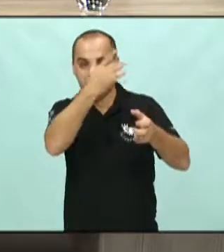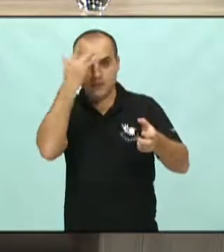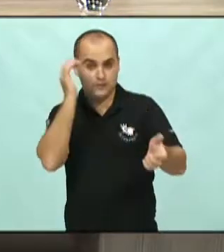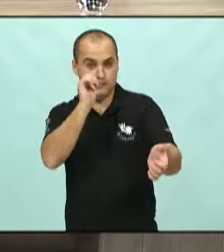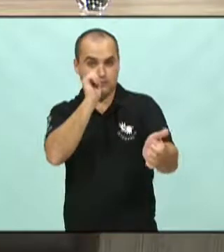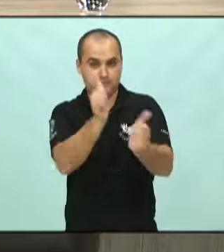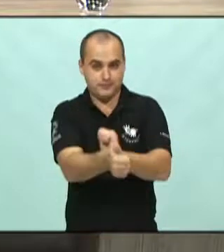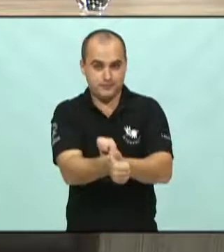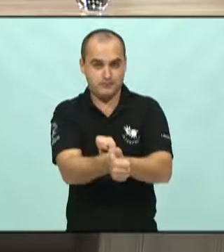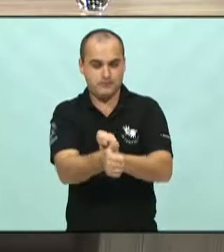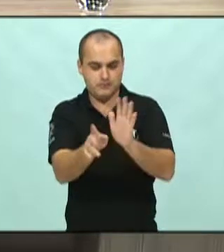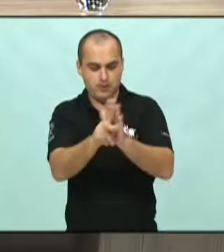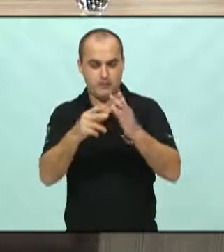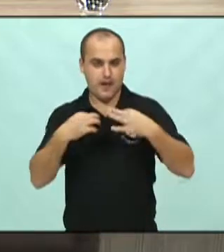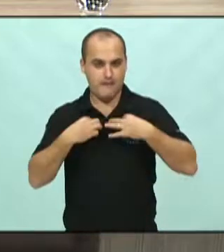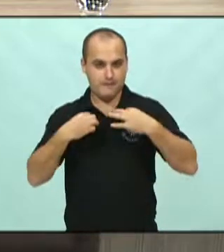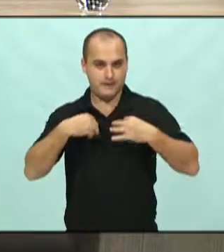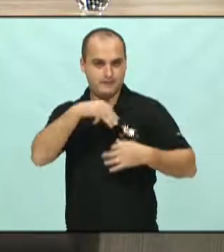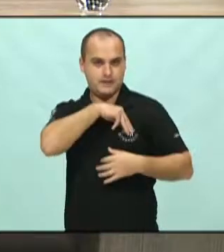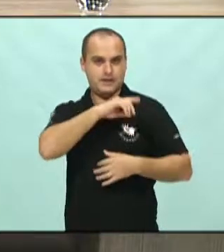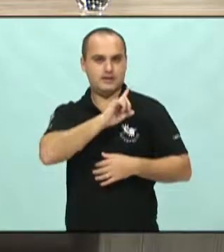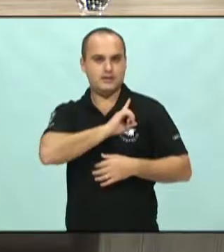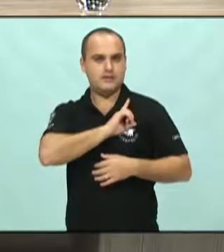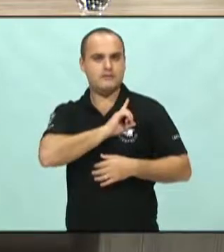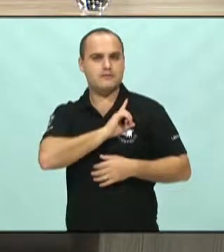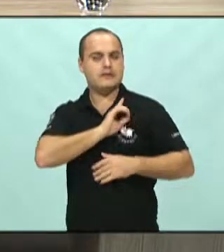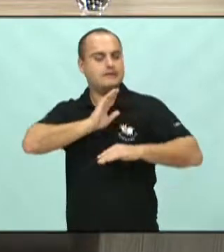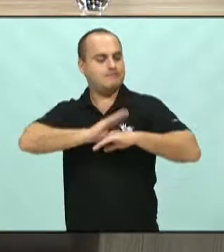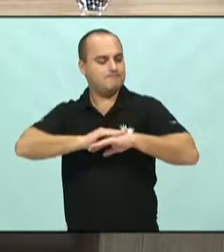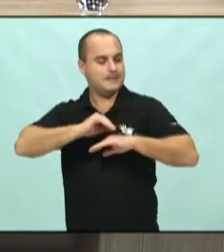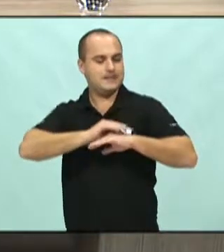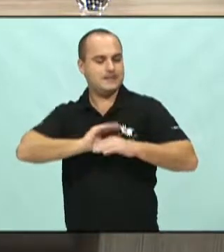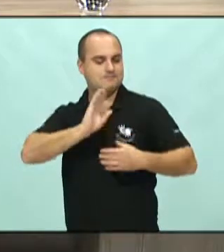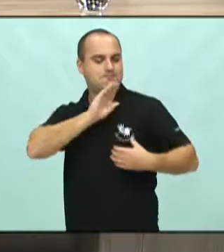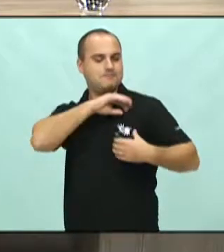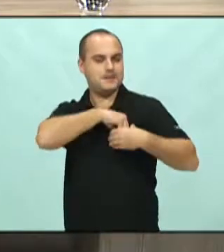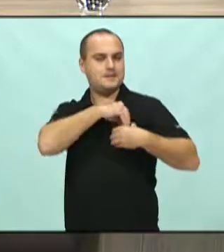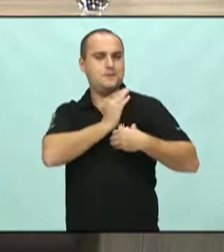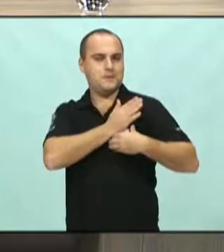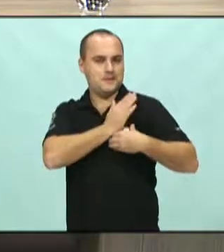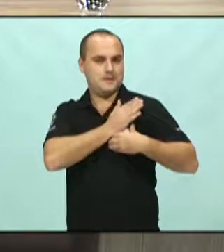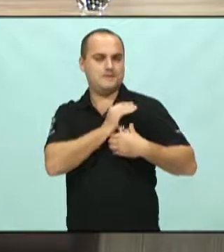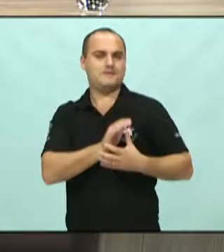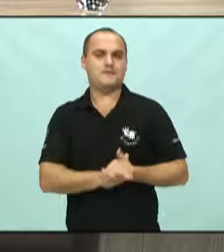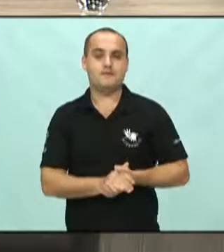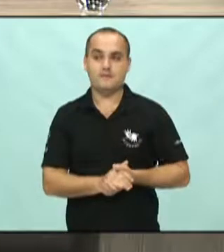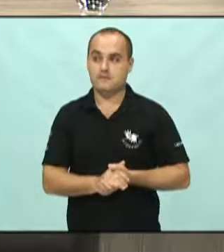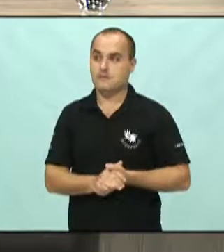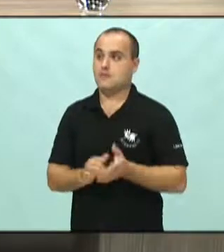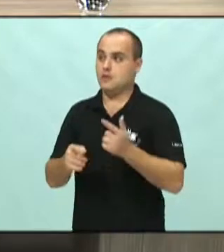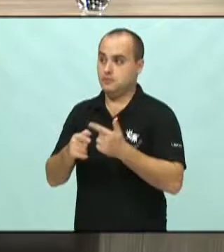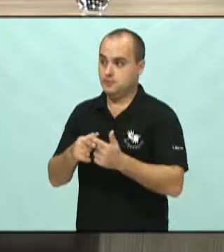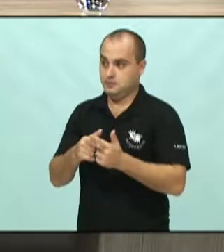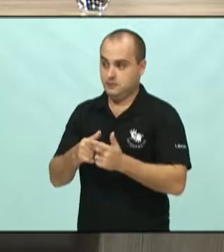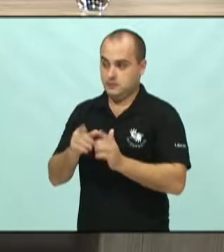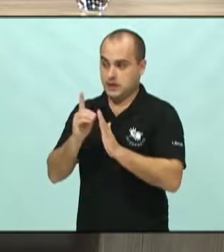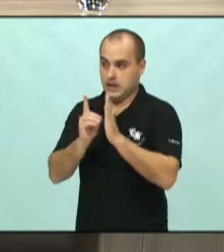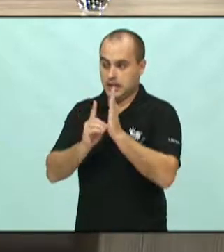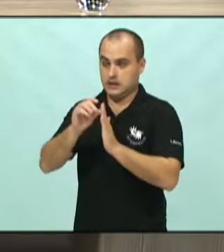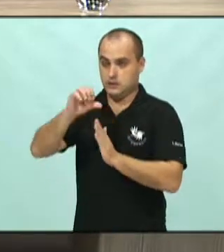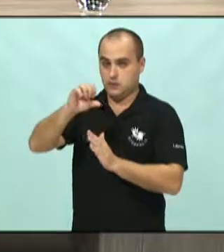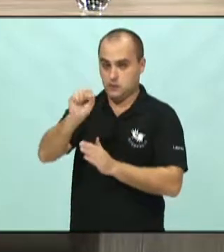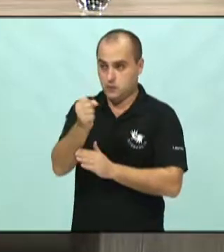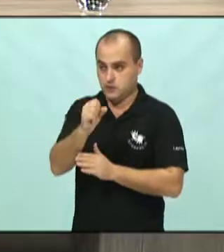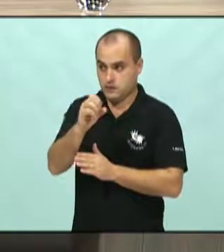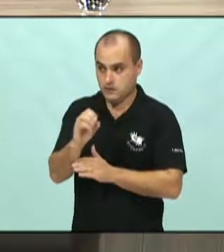essa camisa do Marcílio, fica marcado no coração o Marcílio dessas pessoas. Até porque décadas de 90,